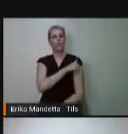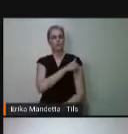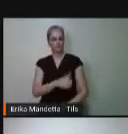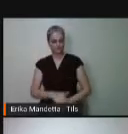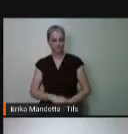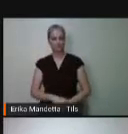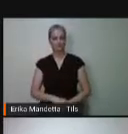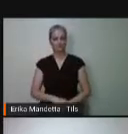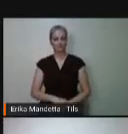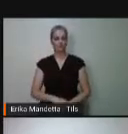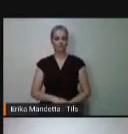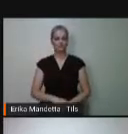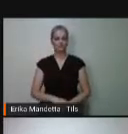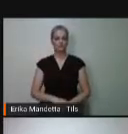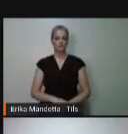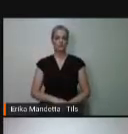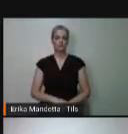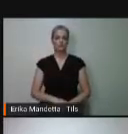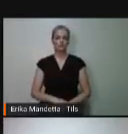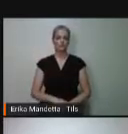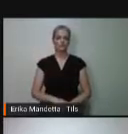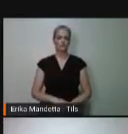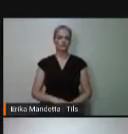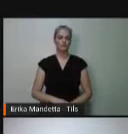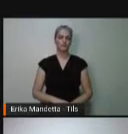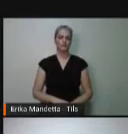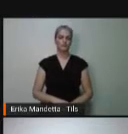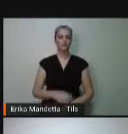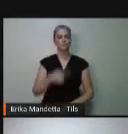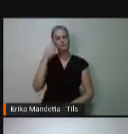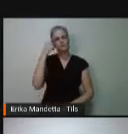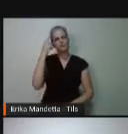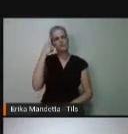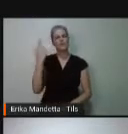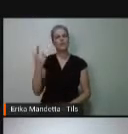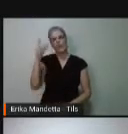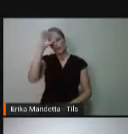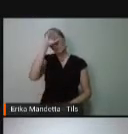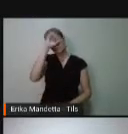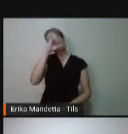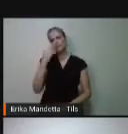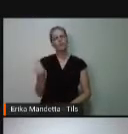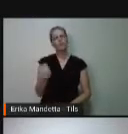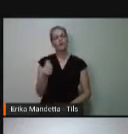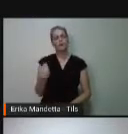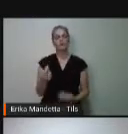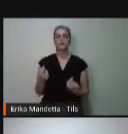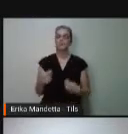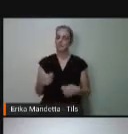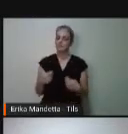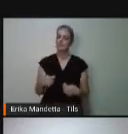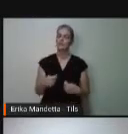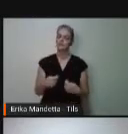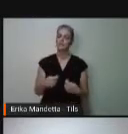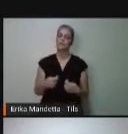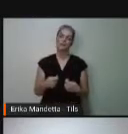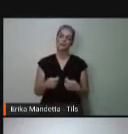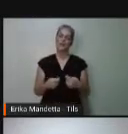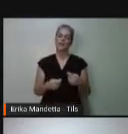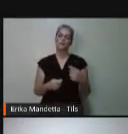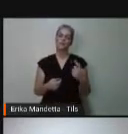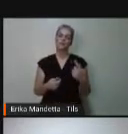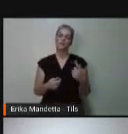quando nós pensamos em aprendizagem, nós automaticamente estabelecemos, né, uma relação com a escola, com os